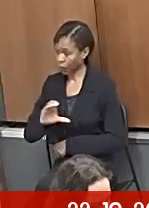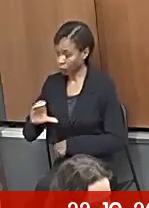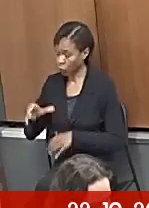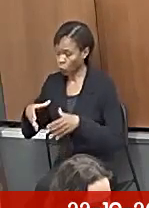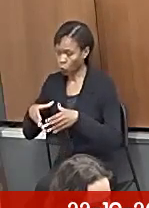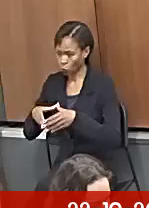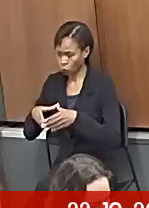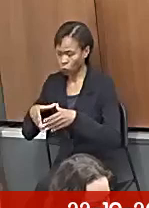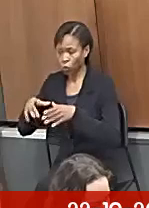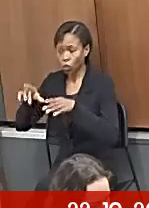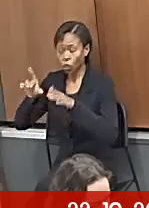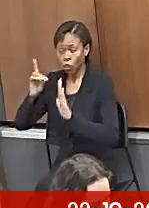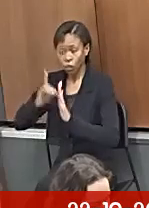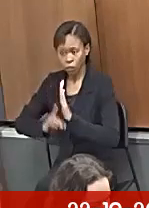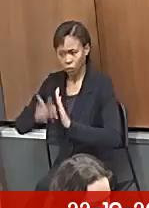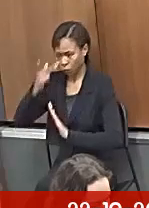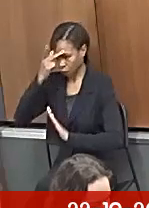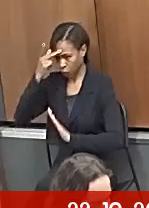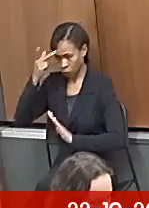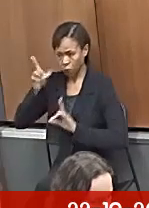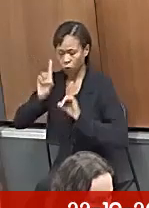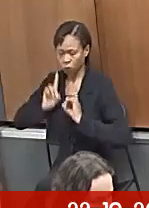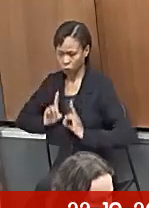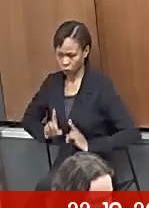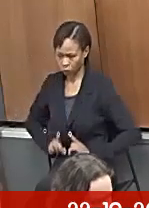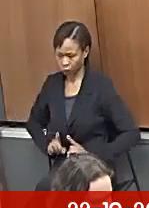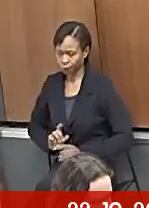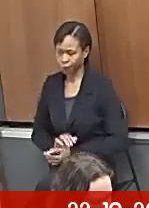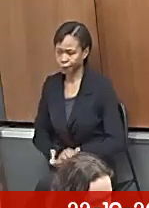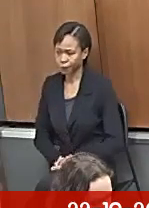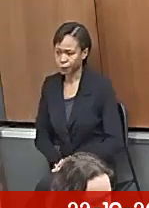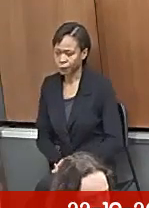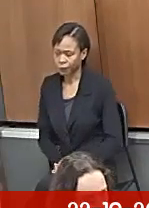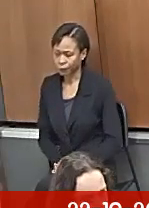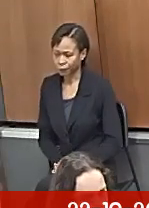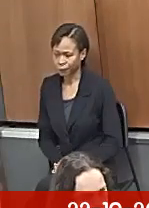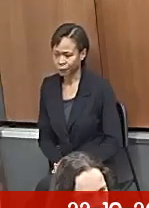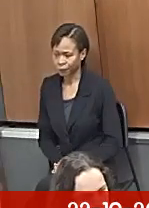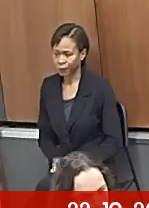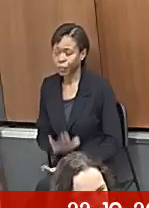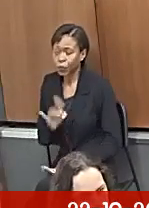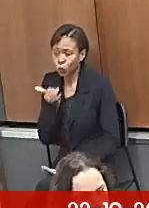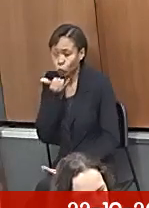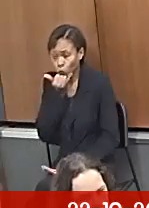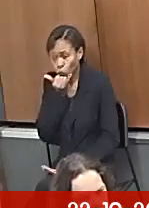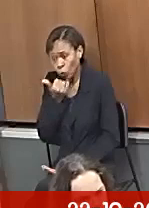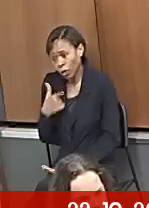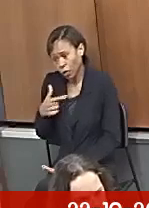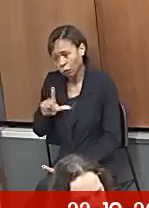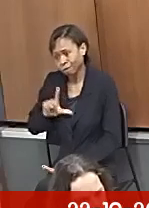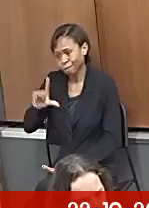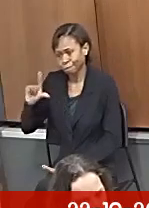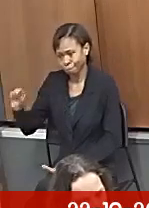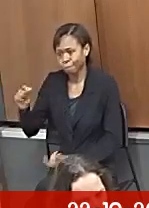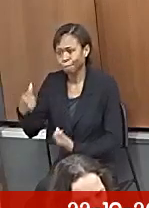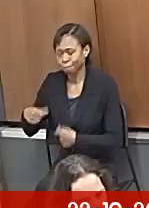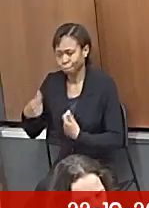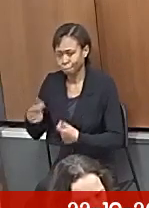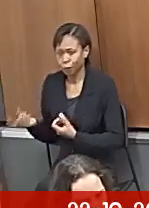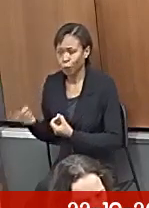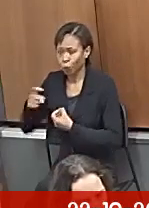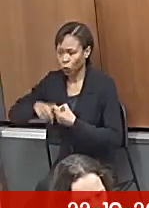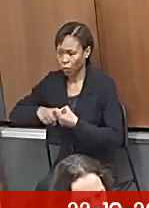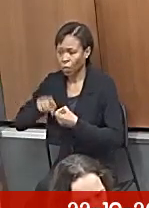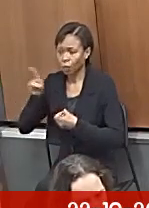Comissão Especial do Direito da Pessoa com Deficiência. Desculpa na minha ausência, eu vou ter que ir embora, que a gente ainda tem que voltar para a